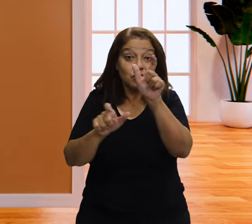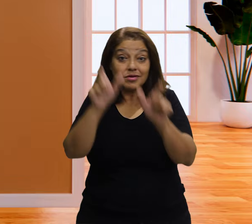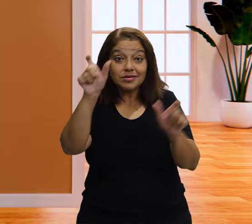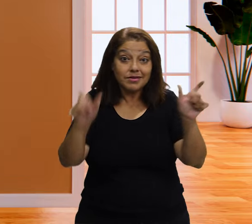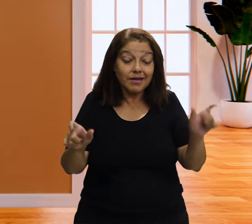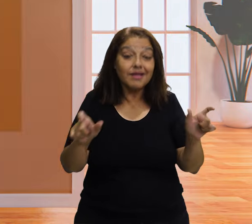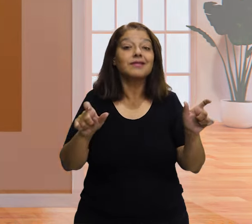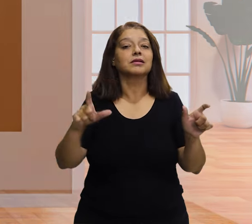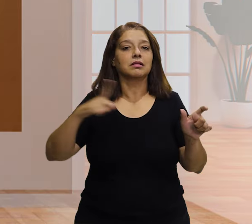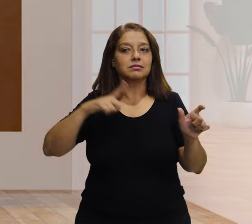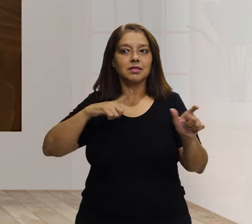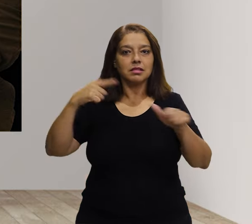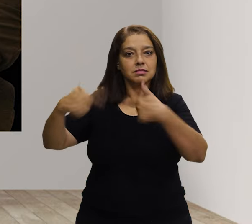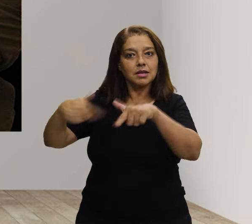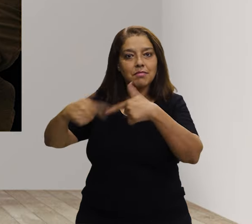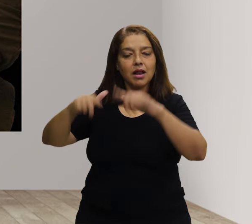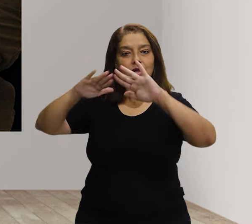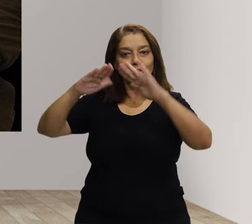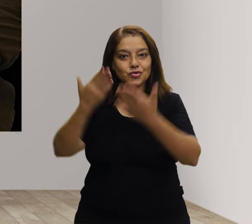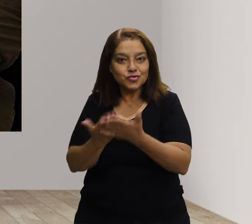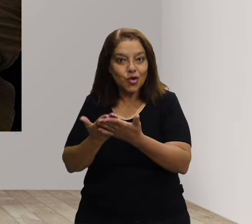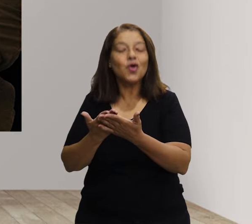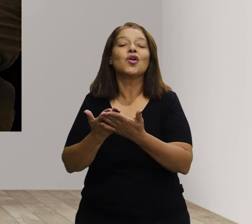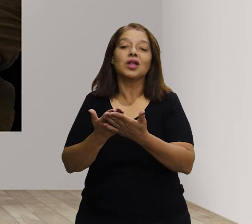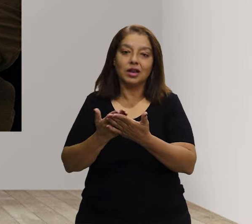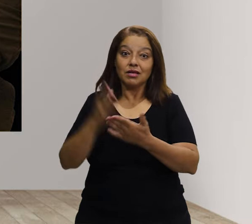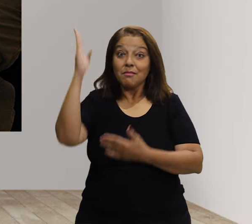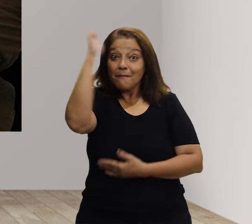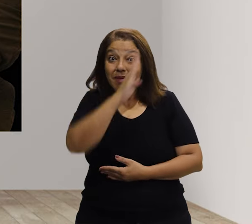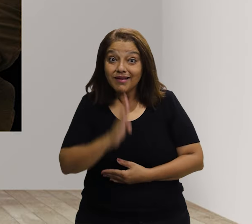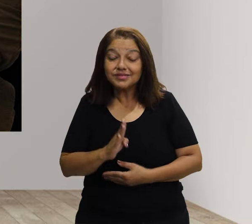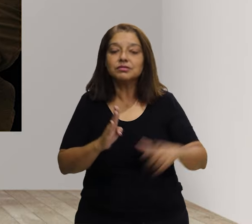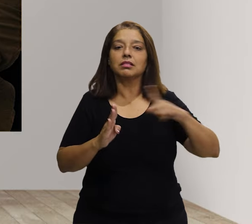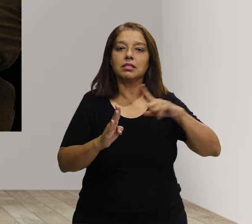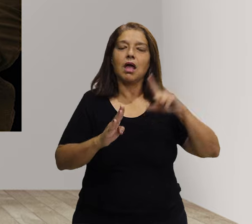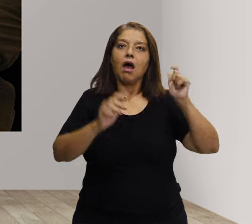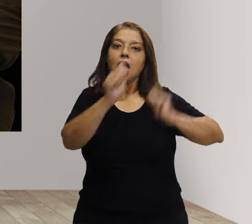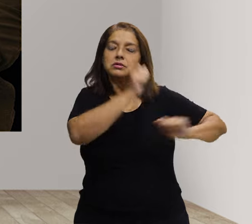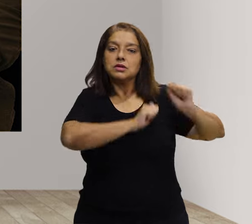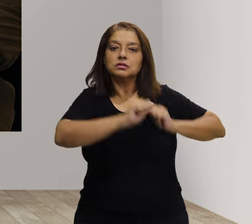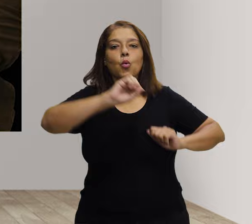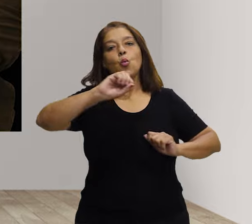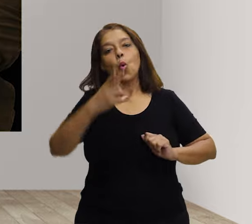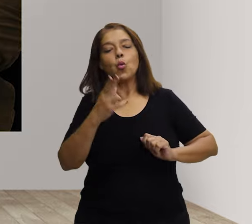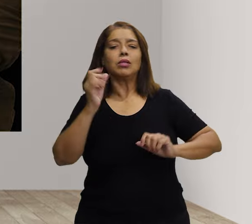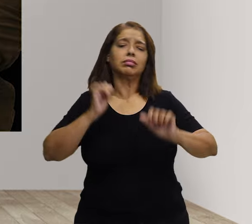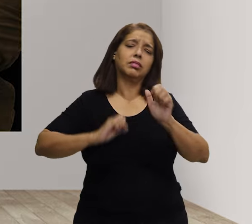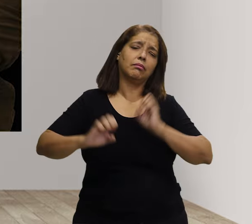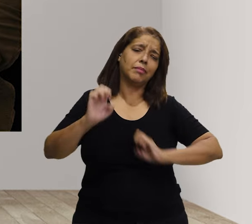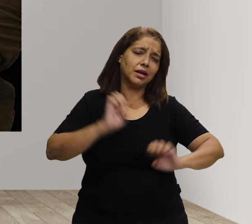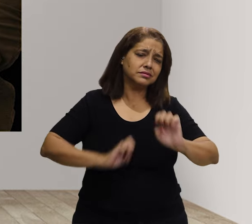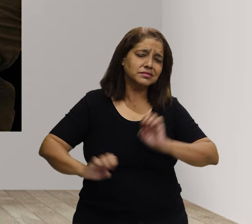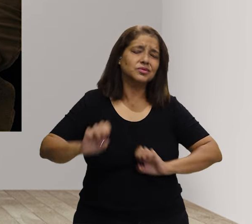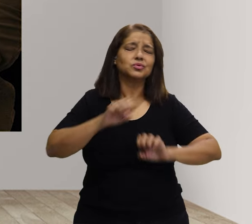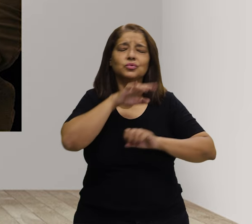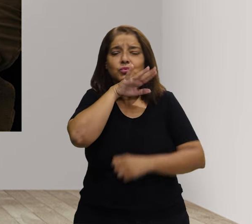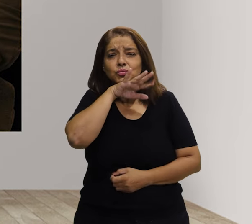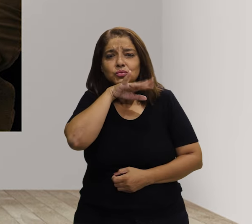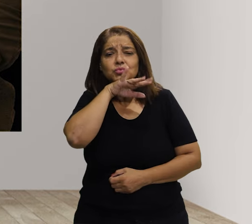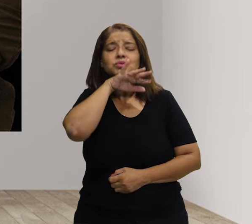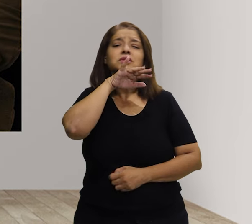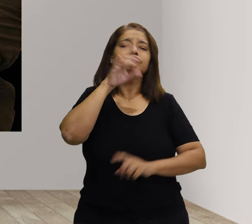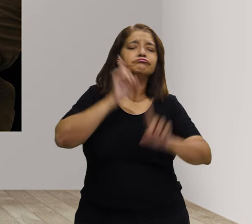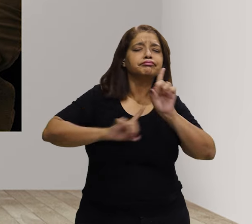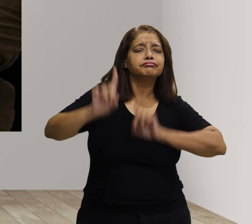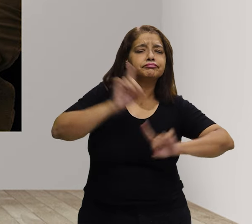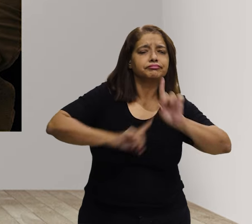apresentam ansiedade ou depressão. Essa análise de dados nos permite compreender que o adoecimento não é fruto de um único